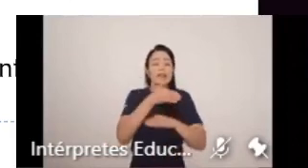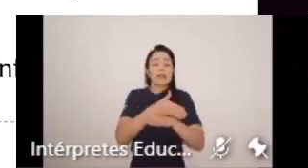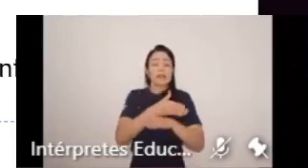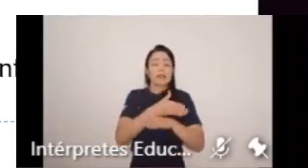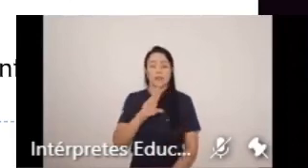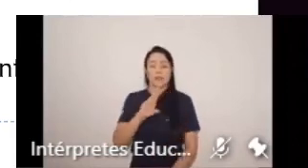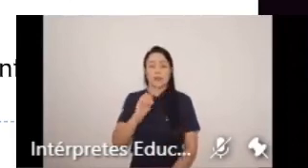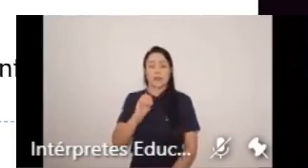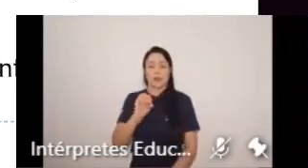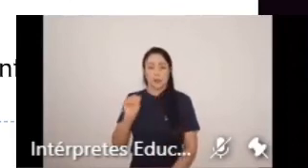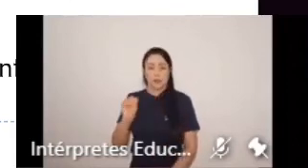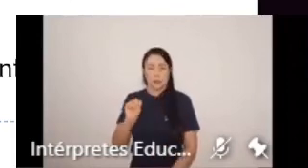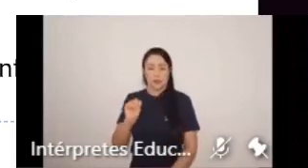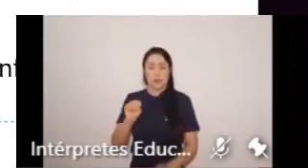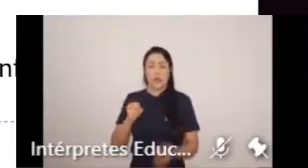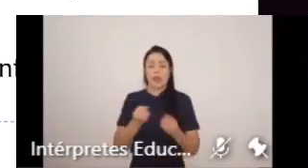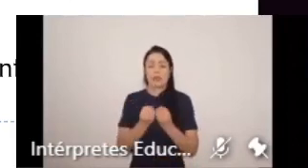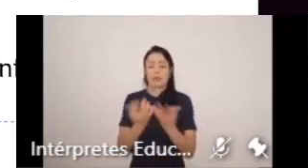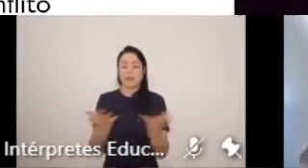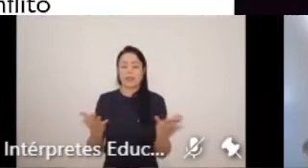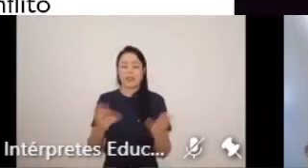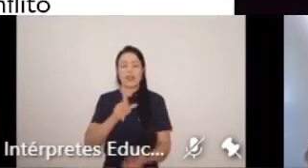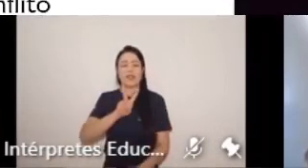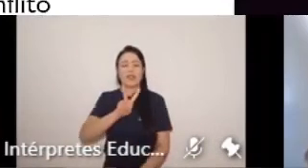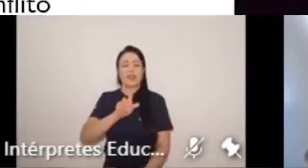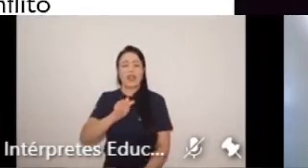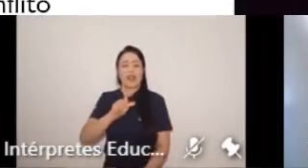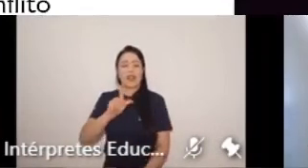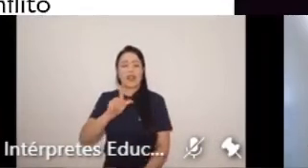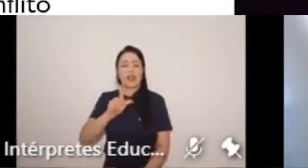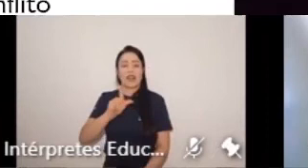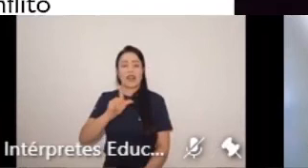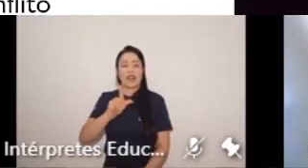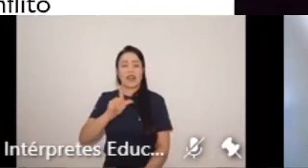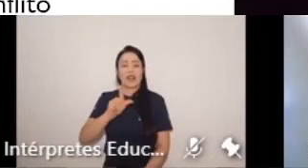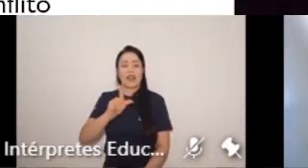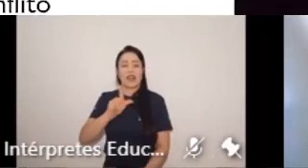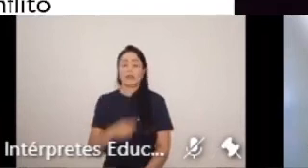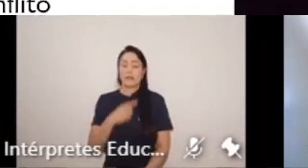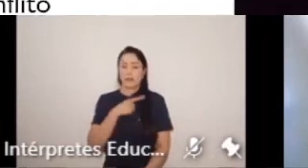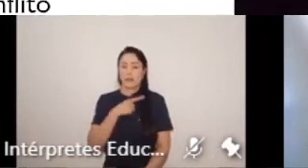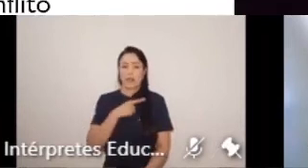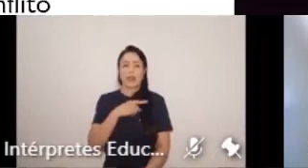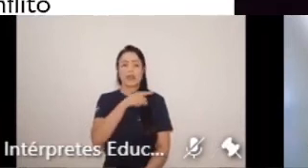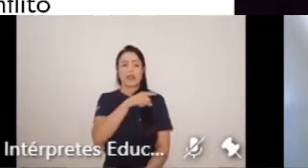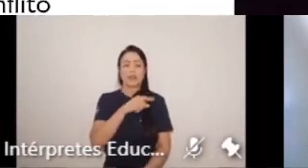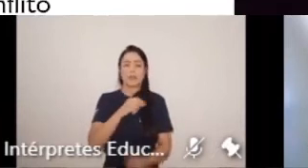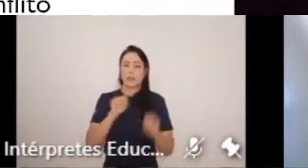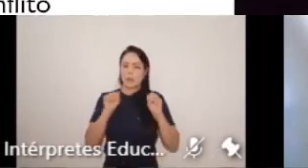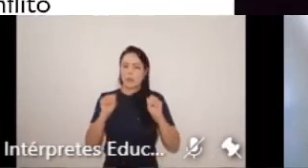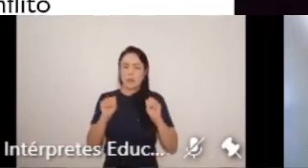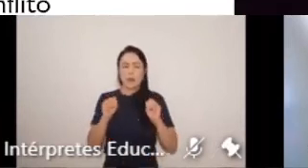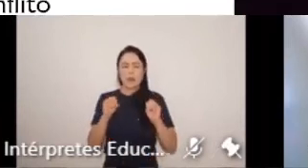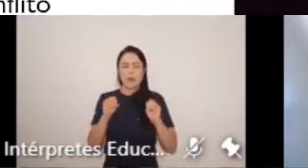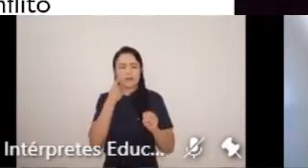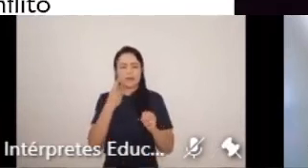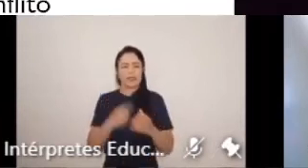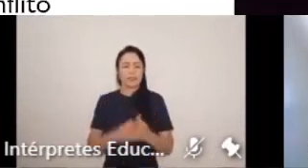a distribuição de vagas. Há uma prevalência de ações individuais na defensoria, a gente pode fazer meia-culpa com relação a